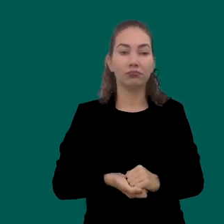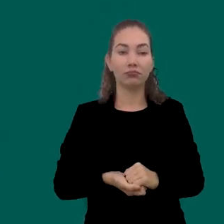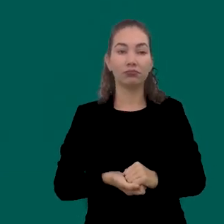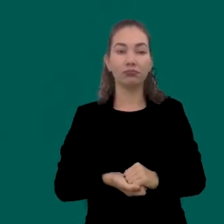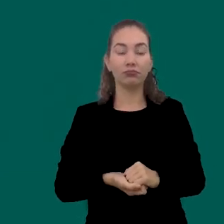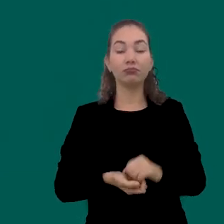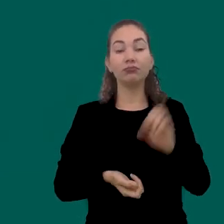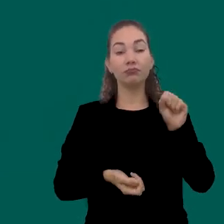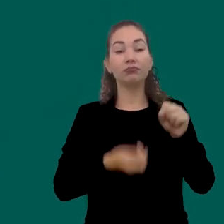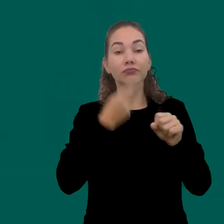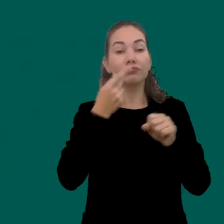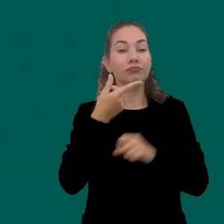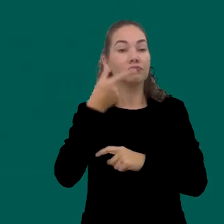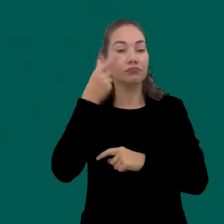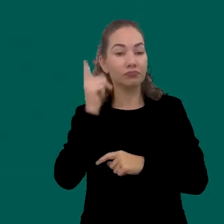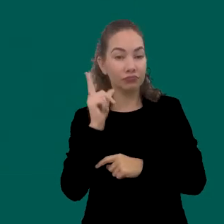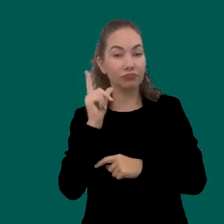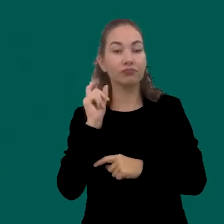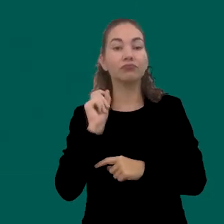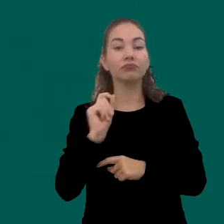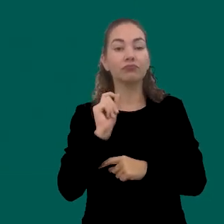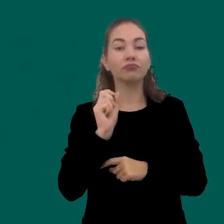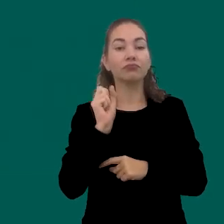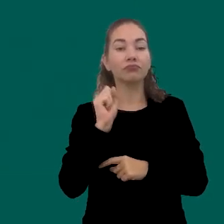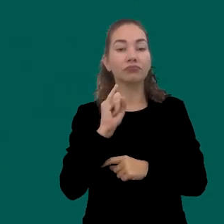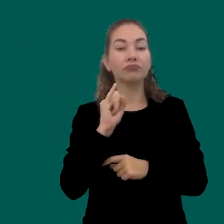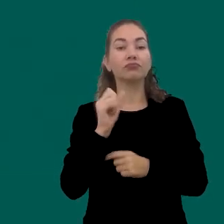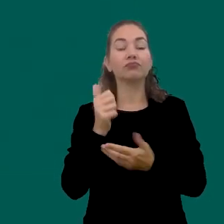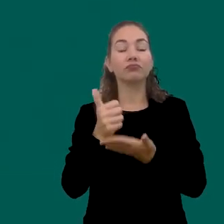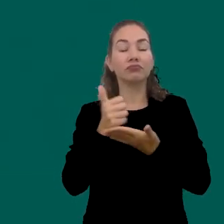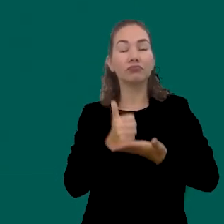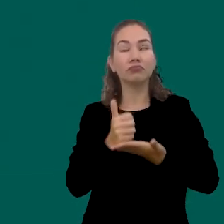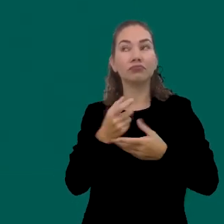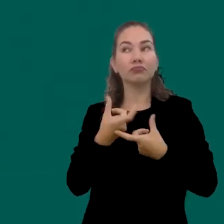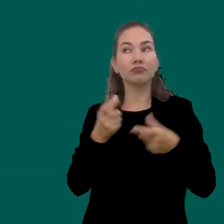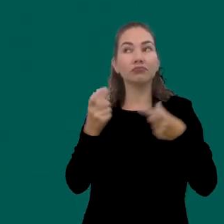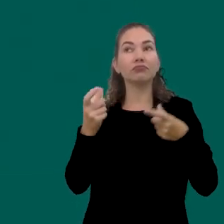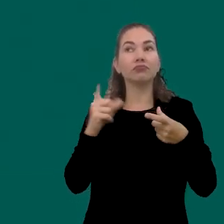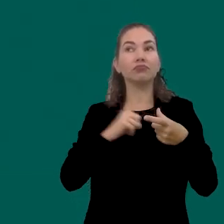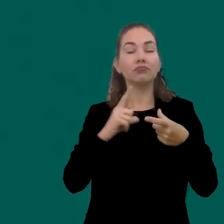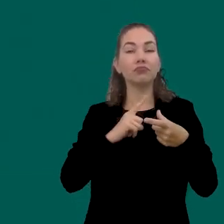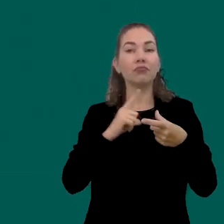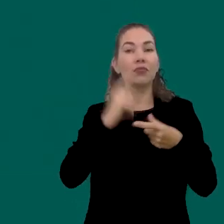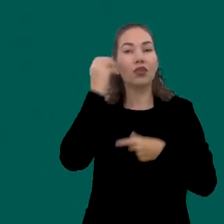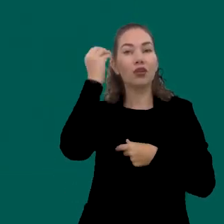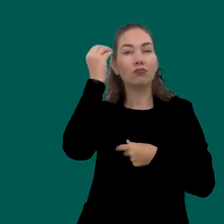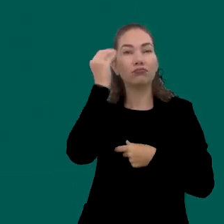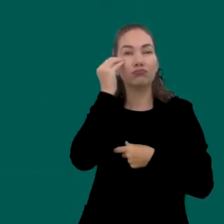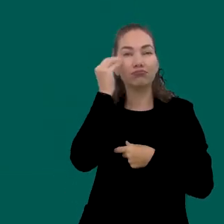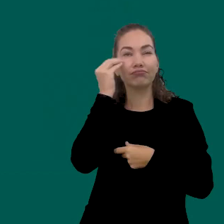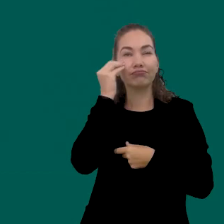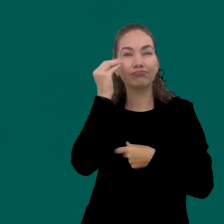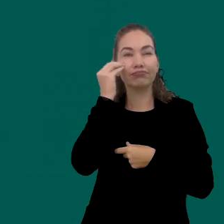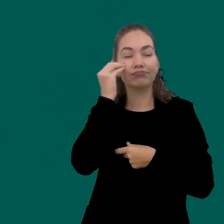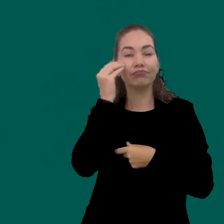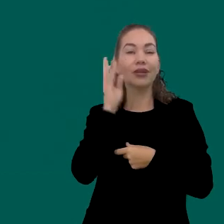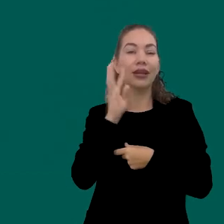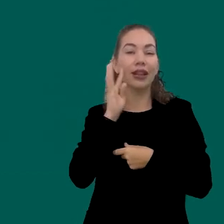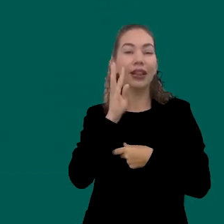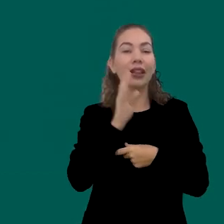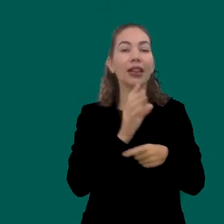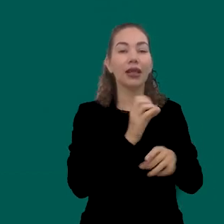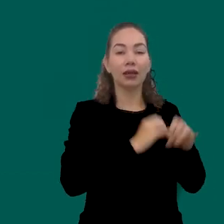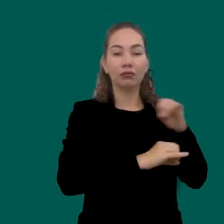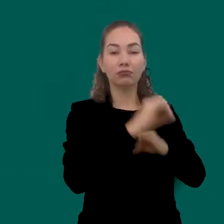Como eu falei anteriormente, como o ticket médio ele dá uma boa de uma aumentada, tu vê que o cliente ele tem uma experimentação bacana no e-commerce,